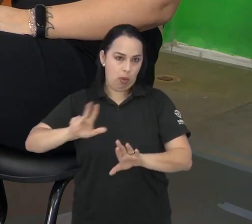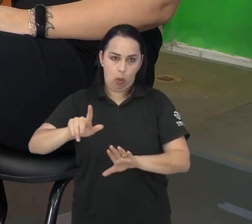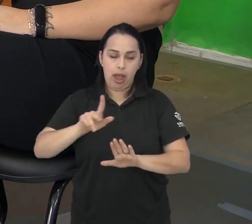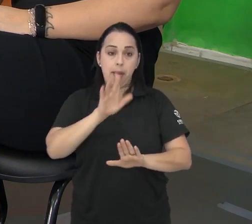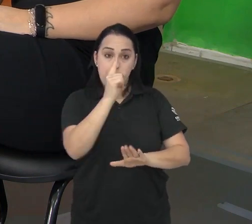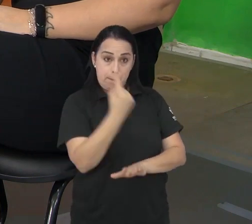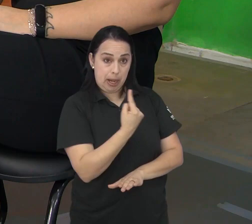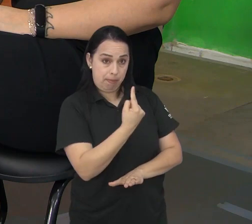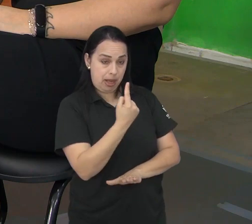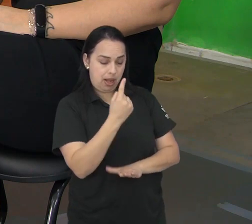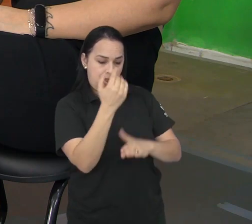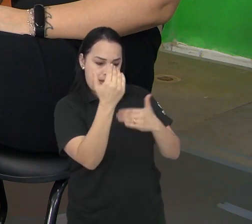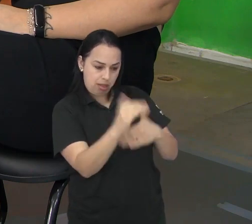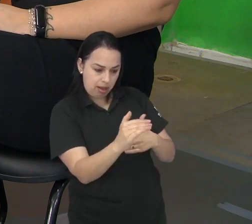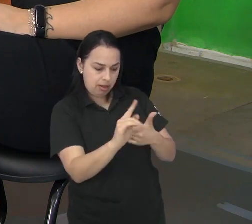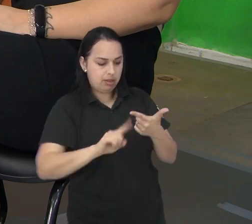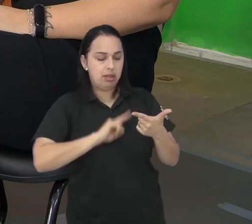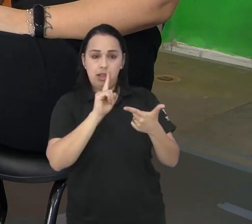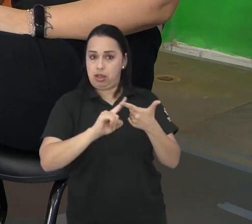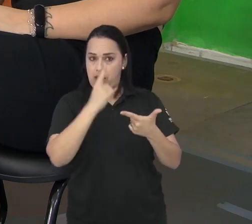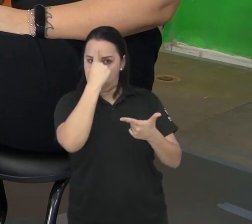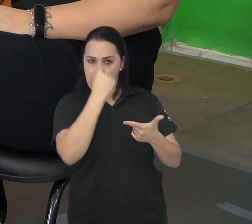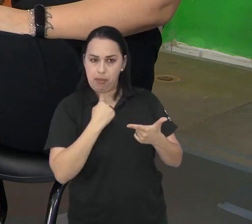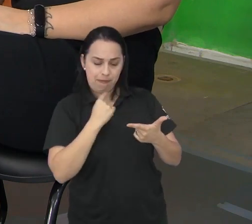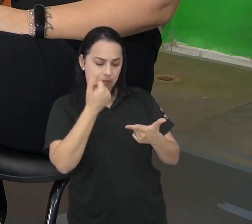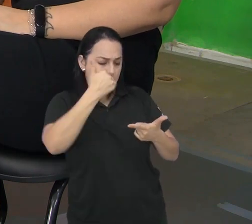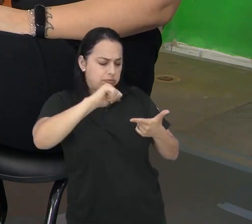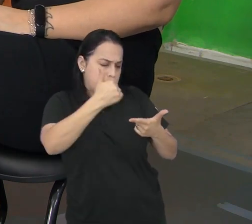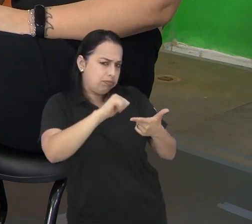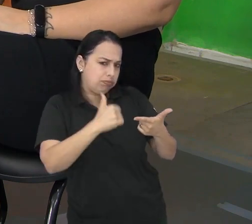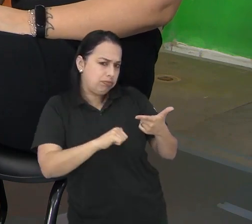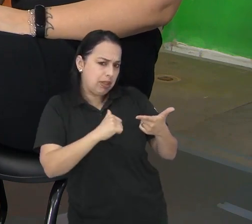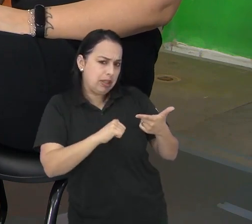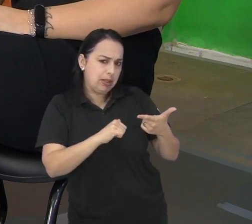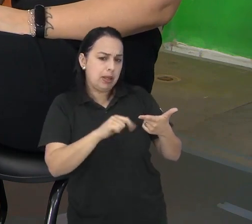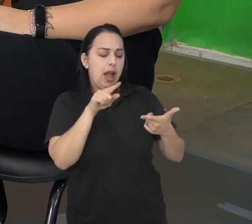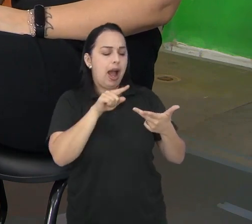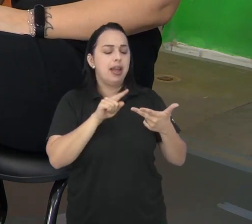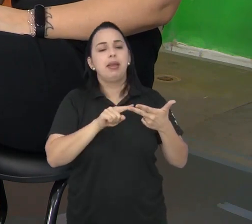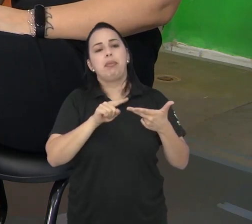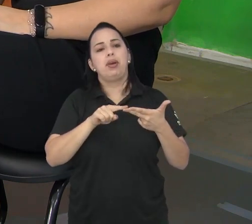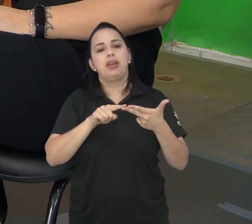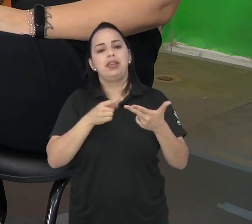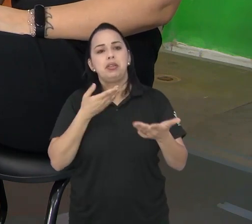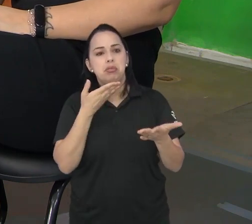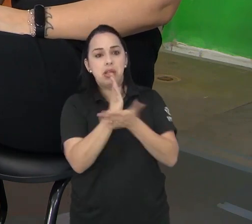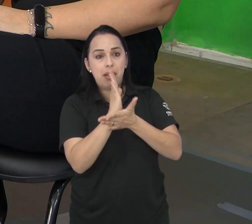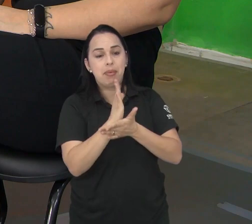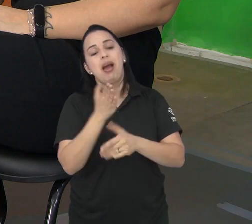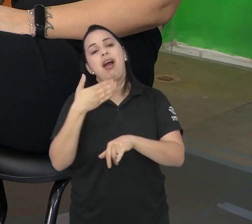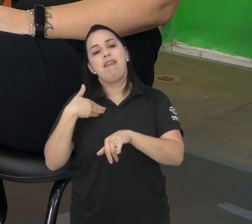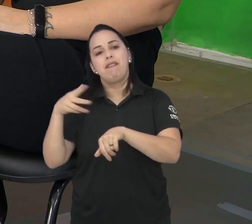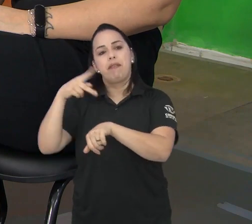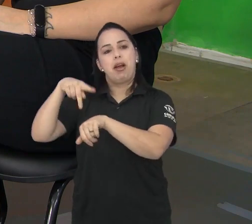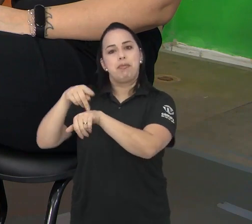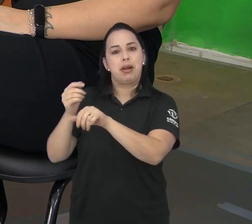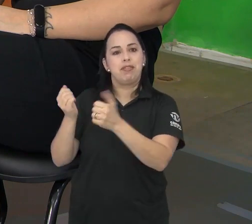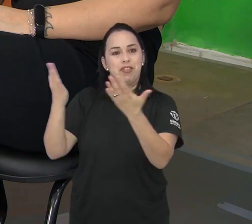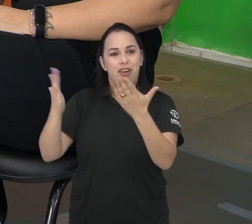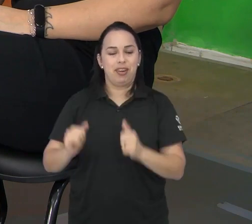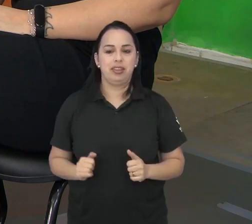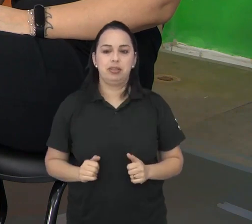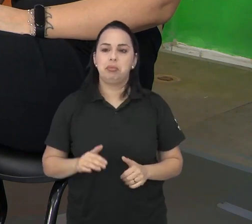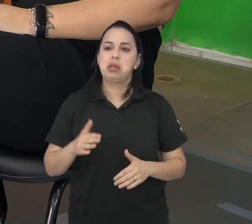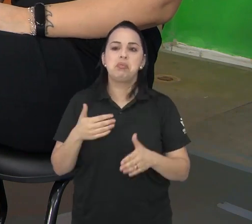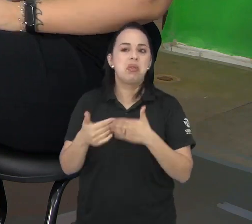escolhe, você só faz o processo seletivo. Aí a análise do perfil ali deles no processo seletivo, eles são indicados para